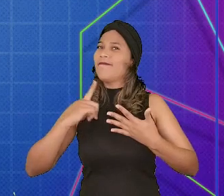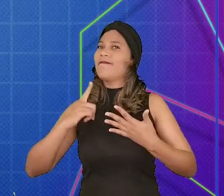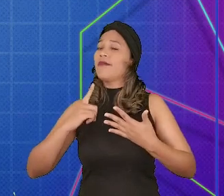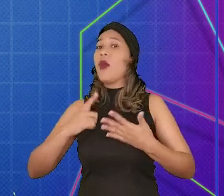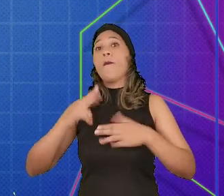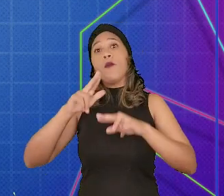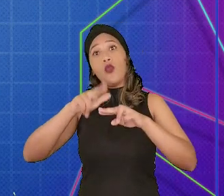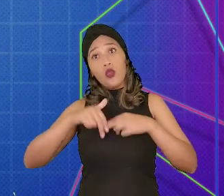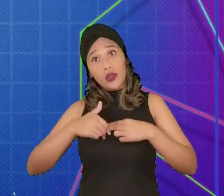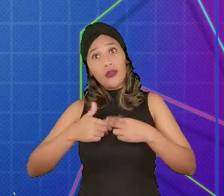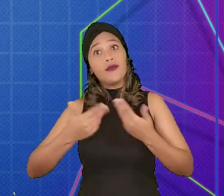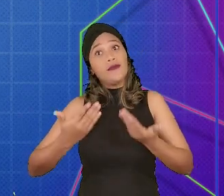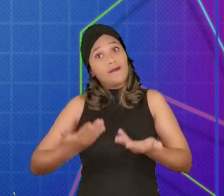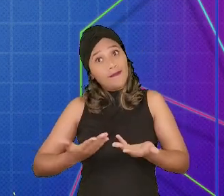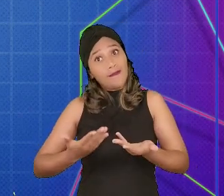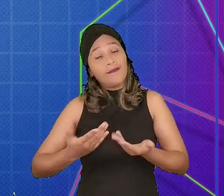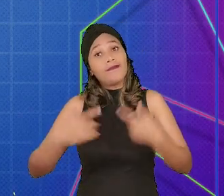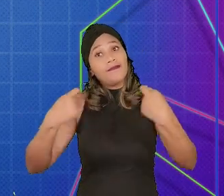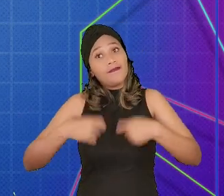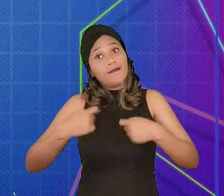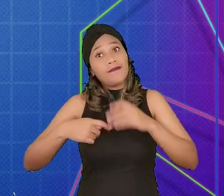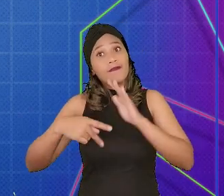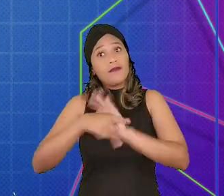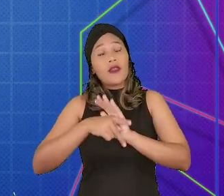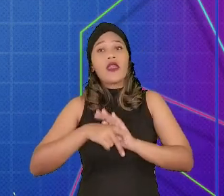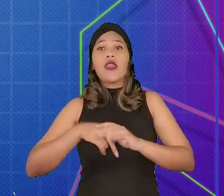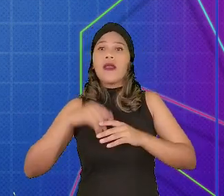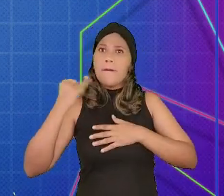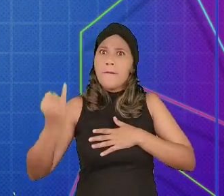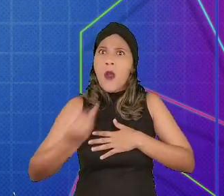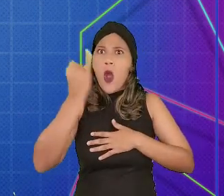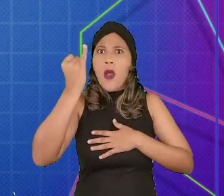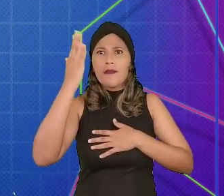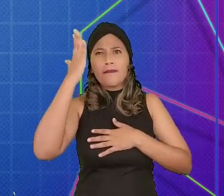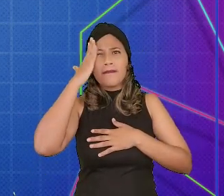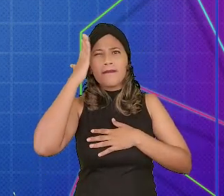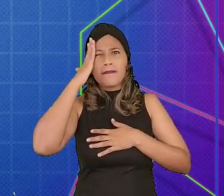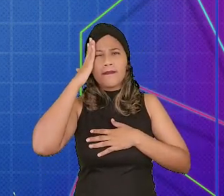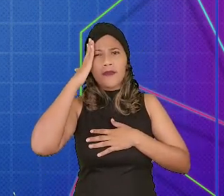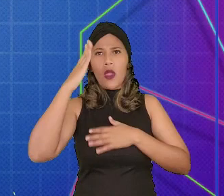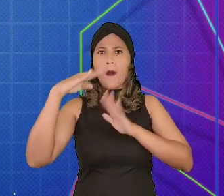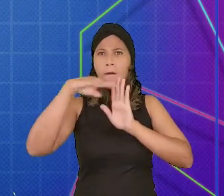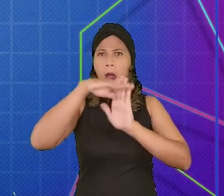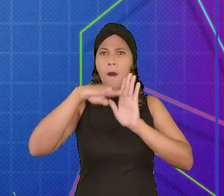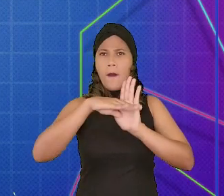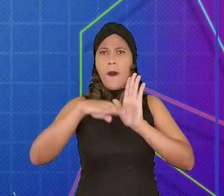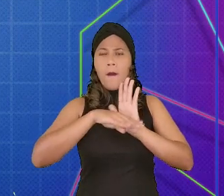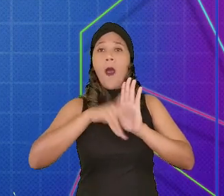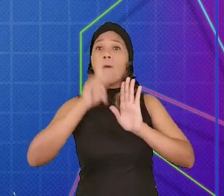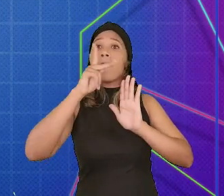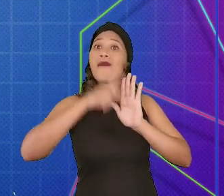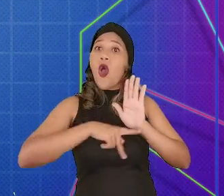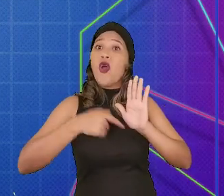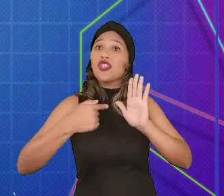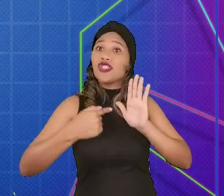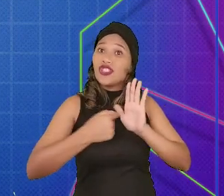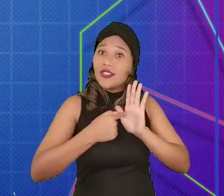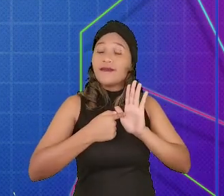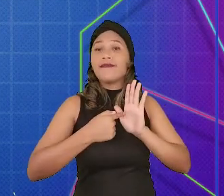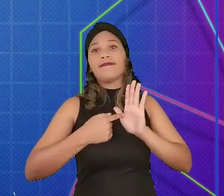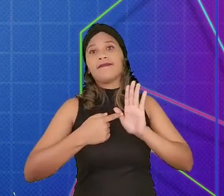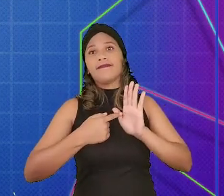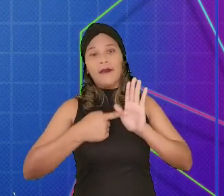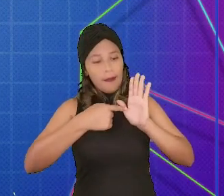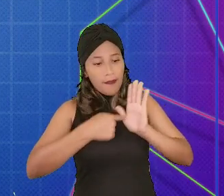desenvolvidos. É por isso, pessoal, que a gente precisa dar muita importância ao projeto. É ele que vai contar para as pessoas sobre o que o